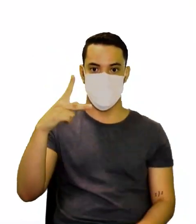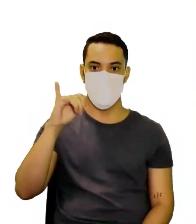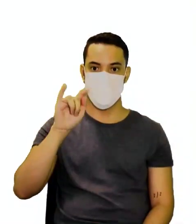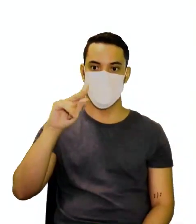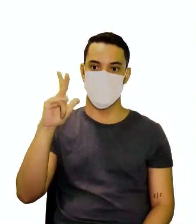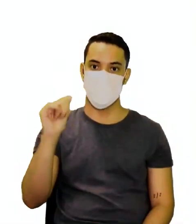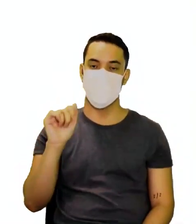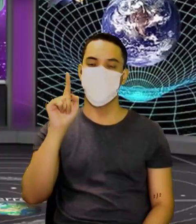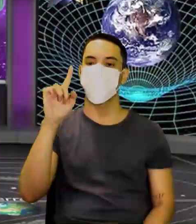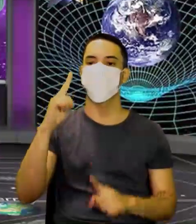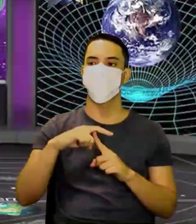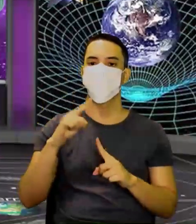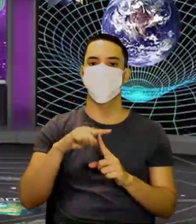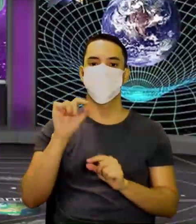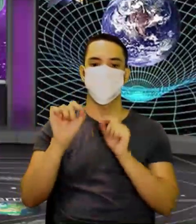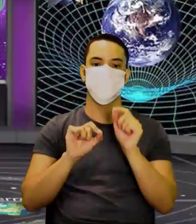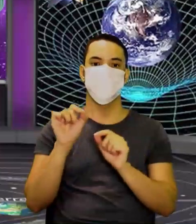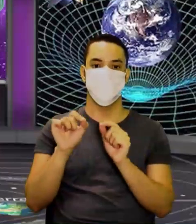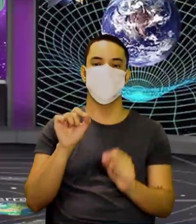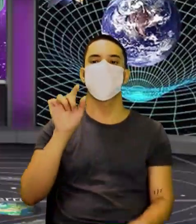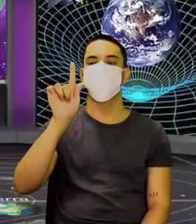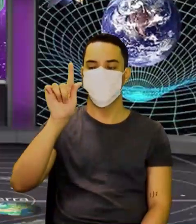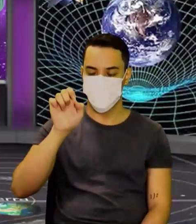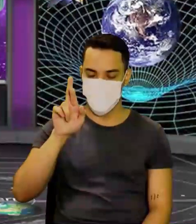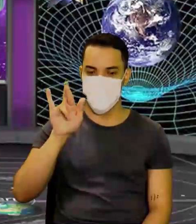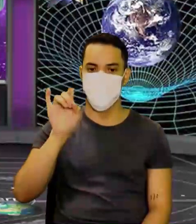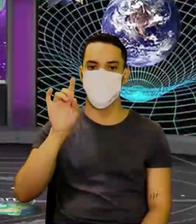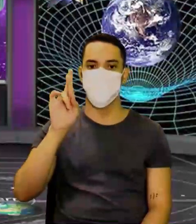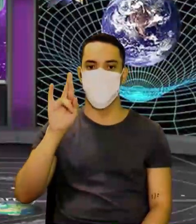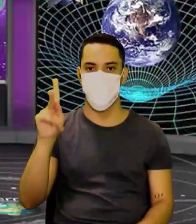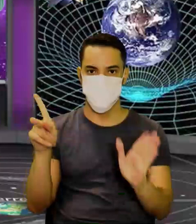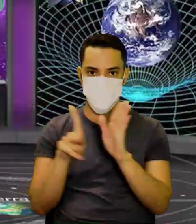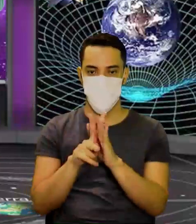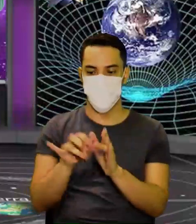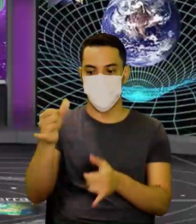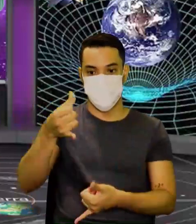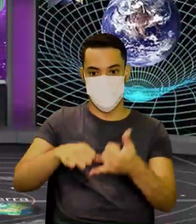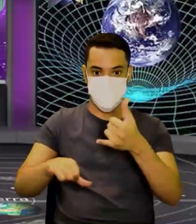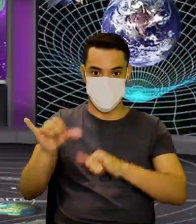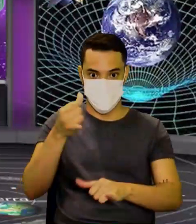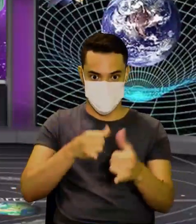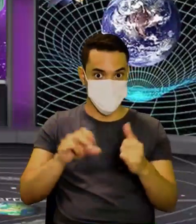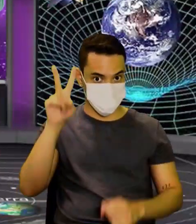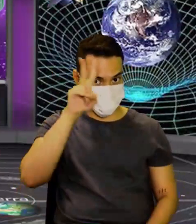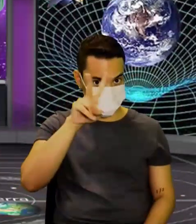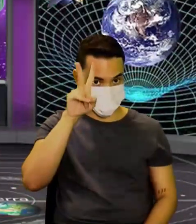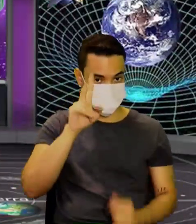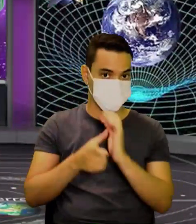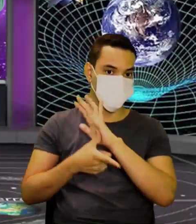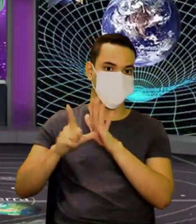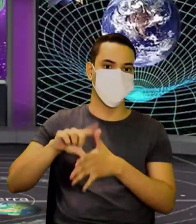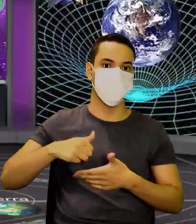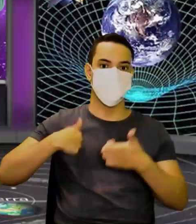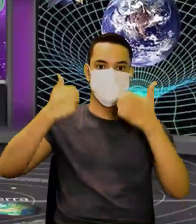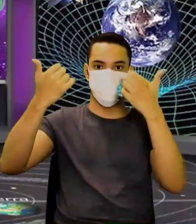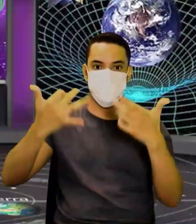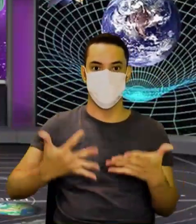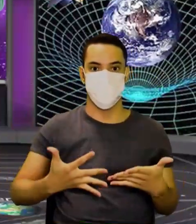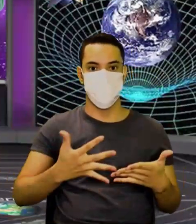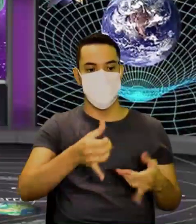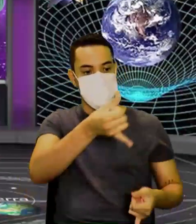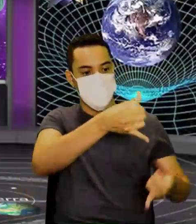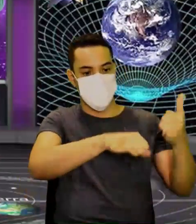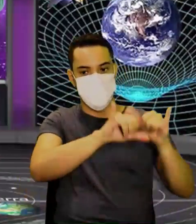um tipo de gerador químico, né, pessoal? Então, pilha é um tipo de gerador químico. Eu vou converter energia